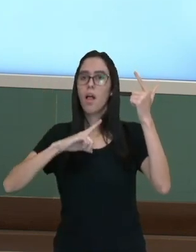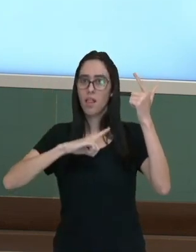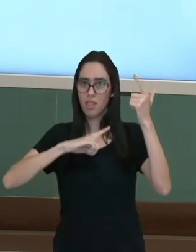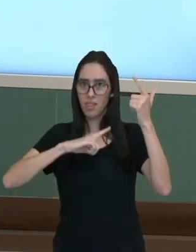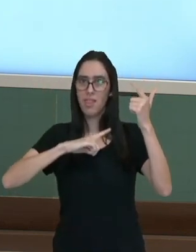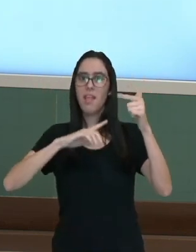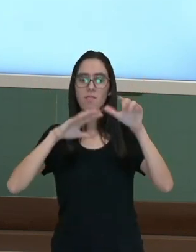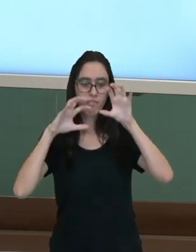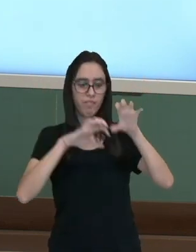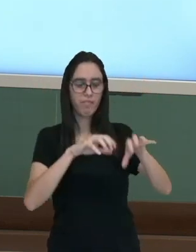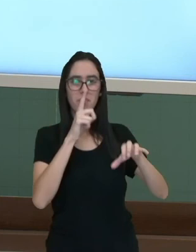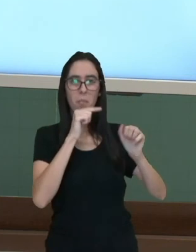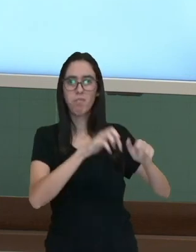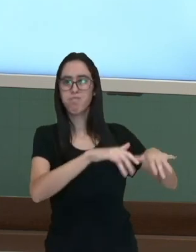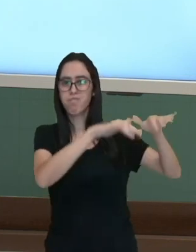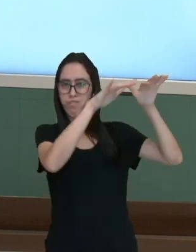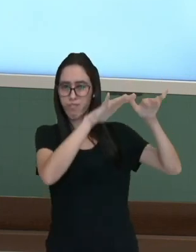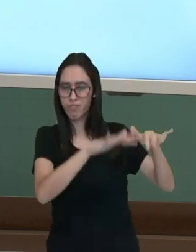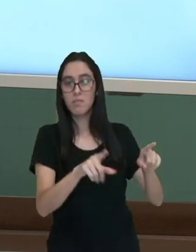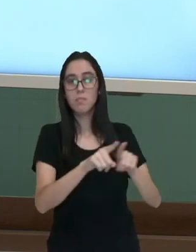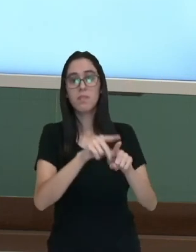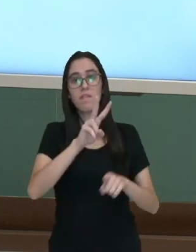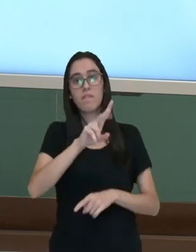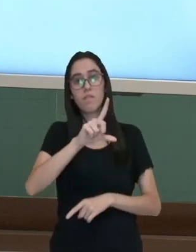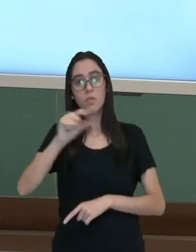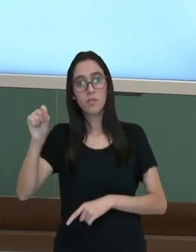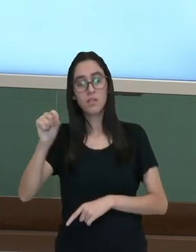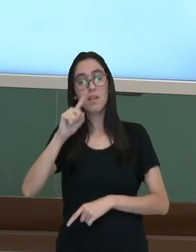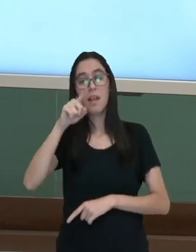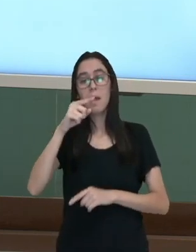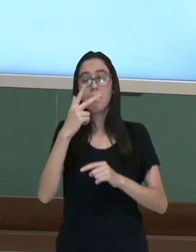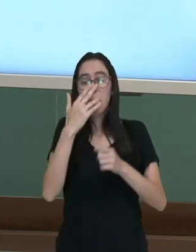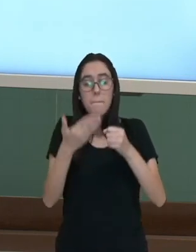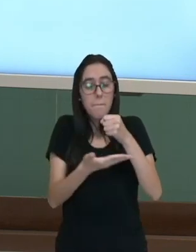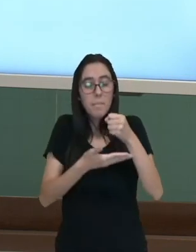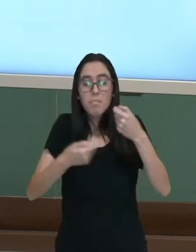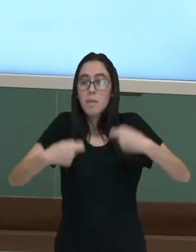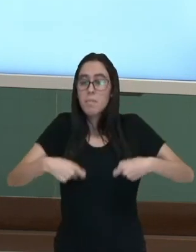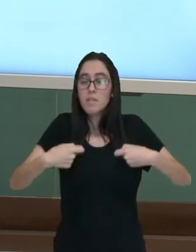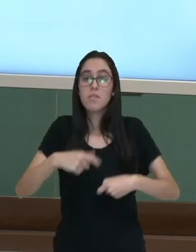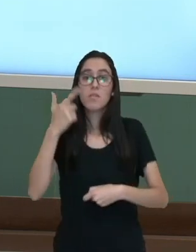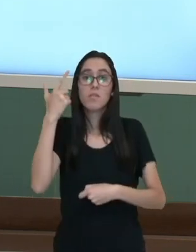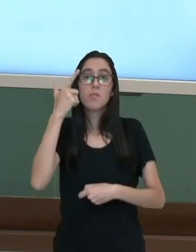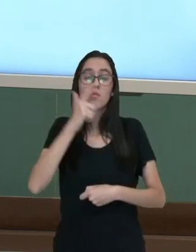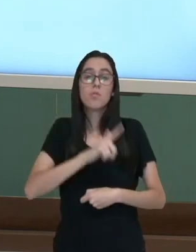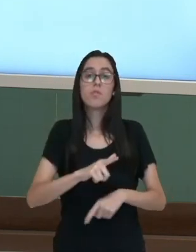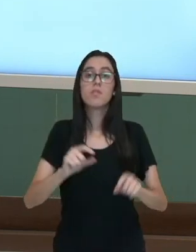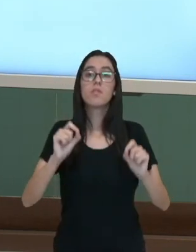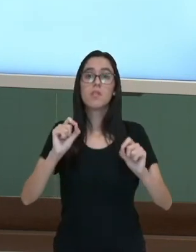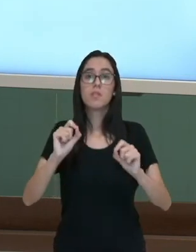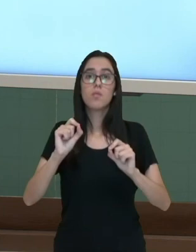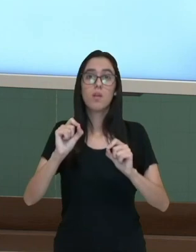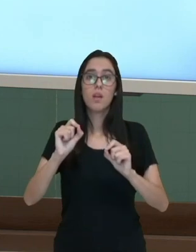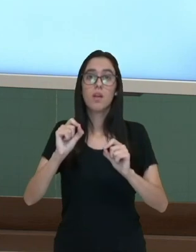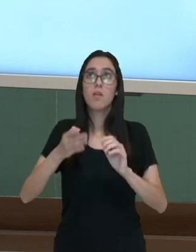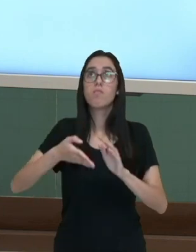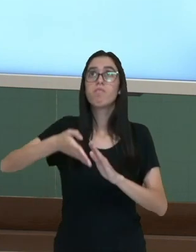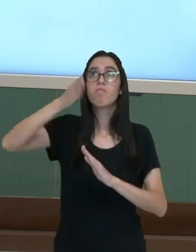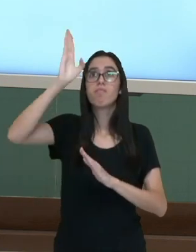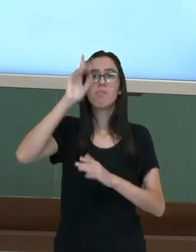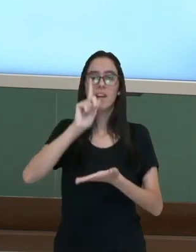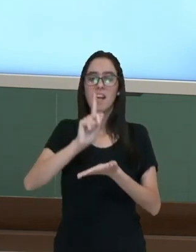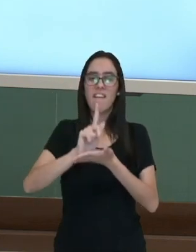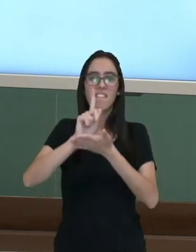fenômenos de marés, e que a velocidade de escape é a velocidade mínima necessária para que o objeto consiga fugir da influência da ação